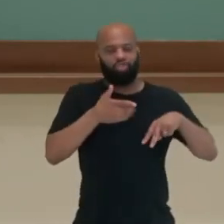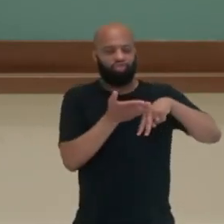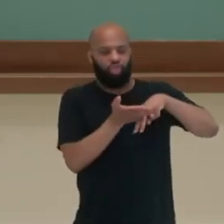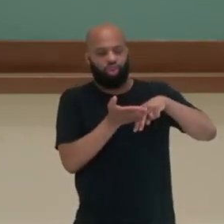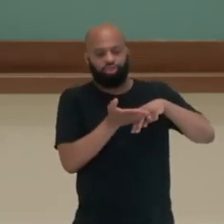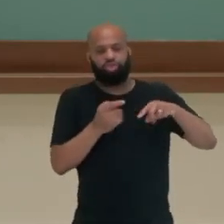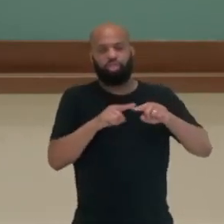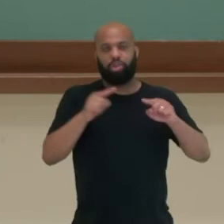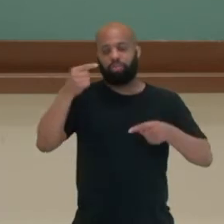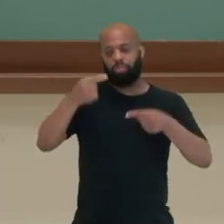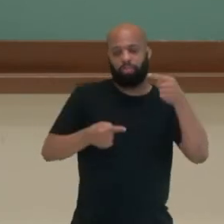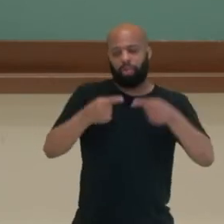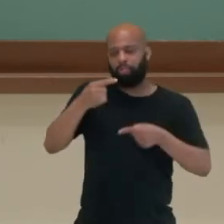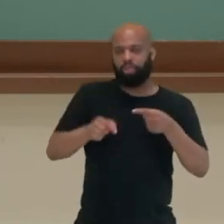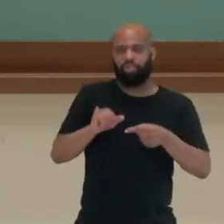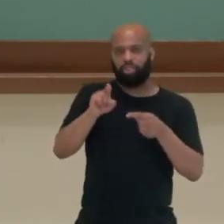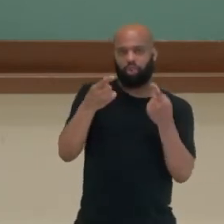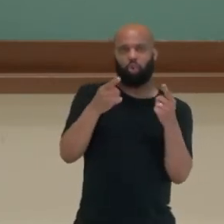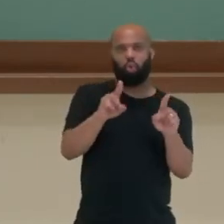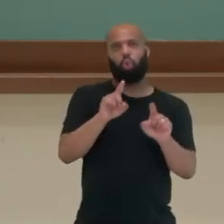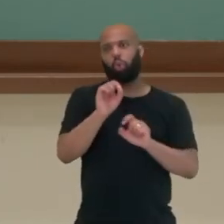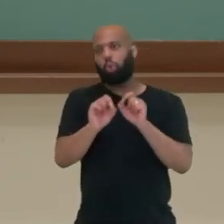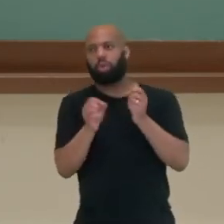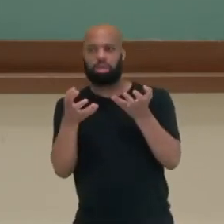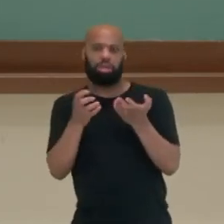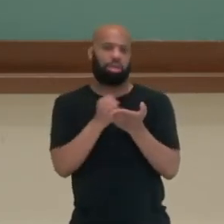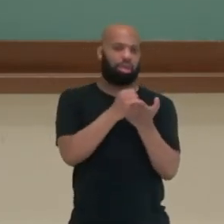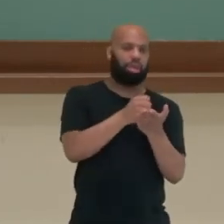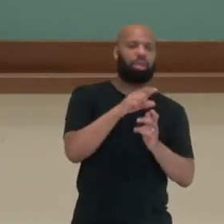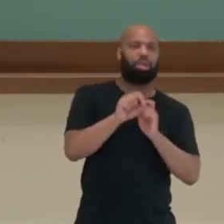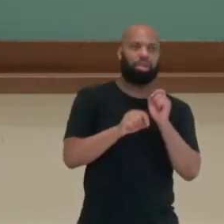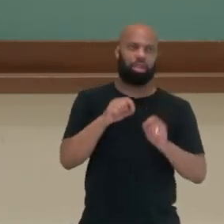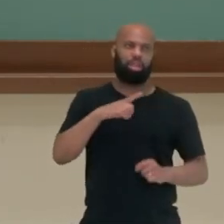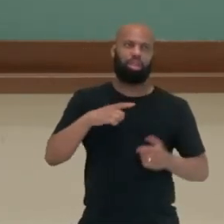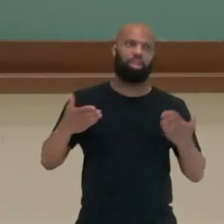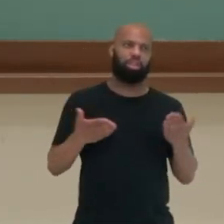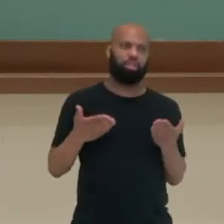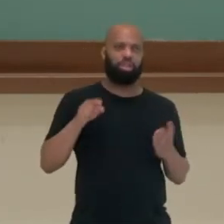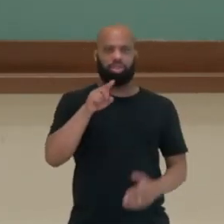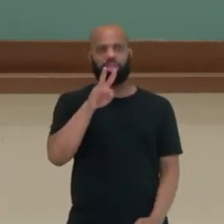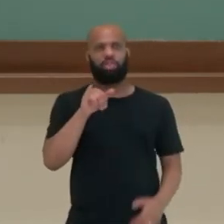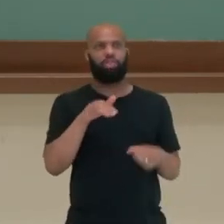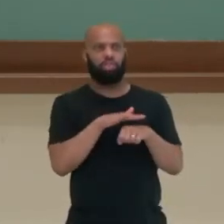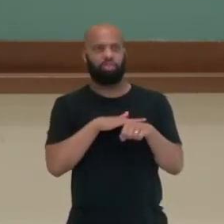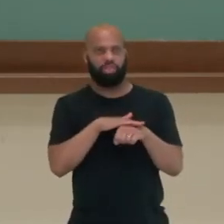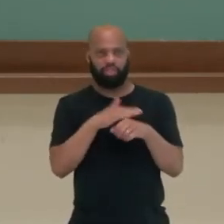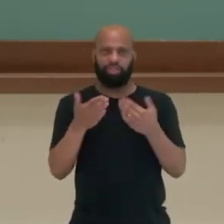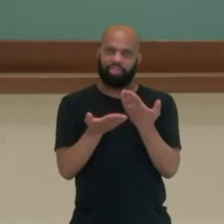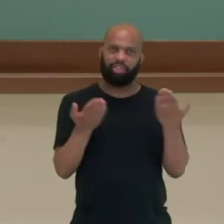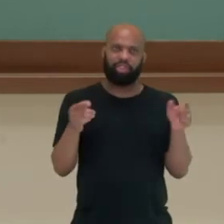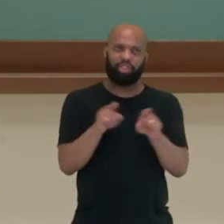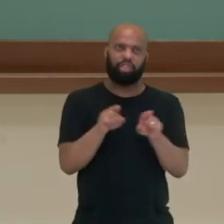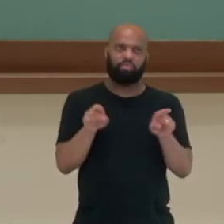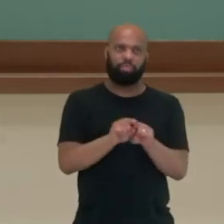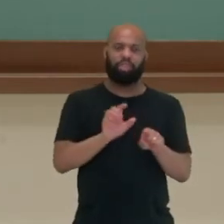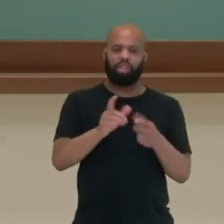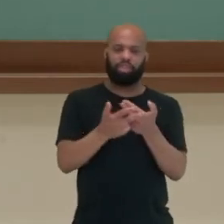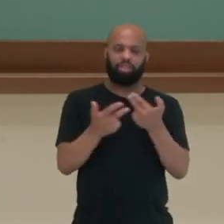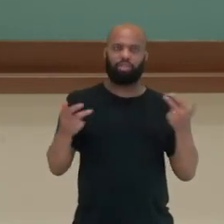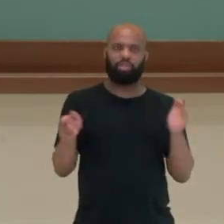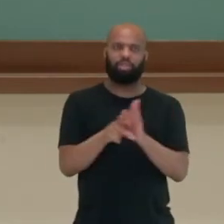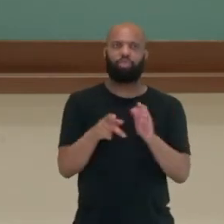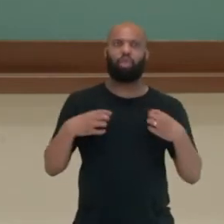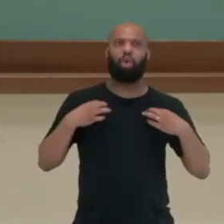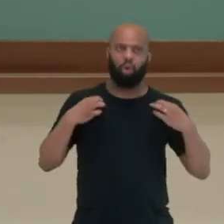que vocês acham, alguns são contrários, alguns são a favor, então deixo aí para vocês conversarem entre vocês essas questões das